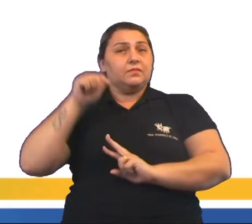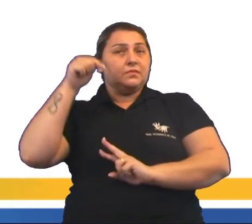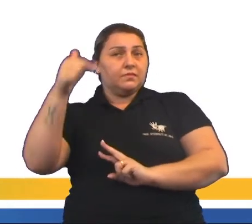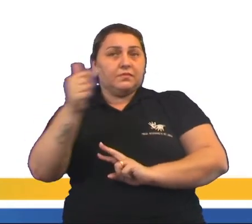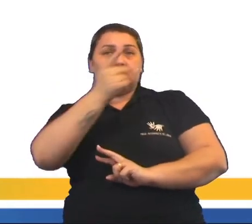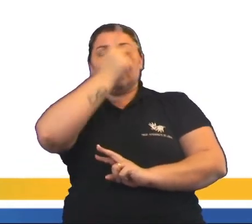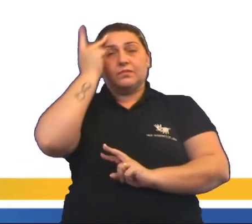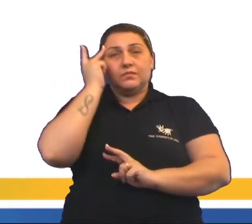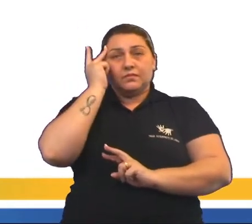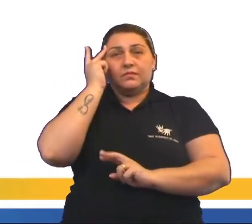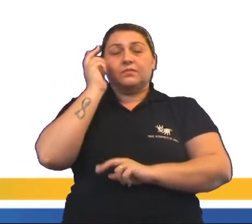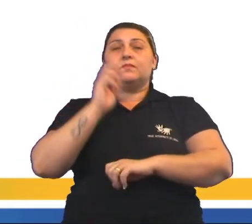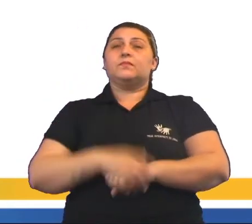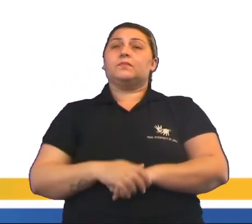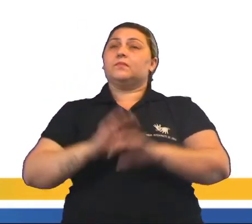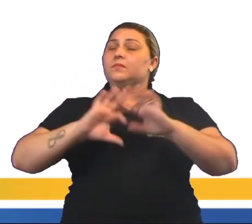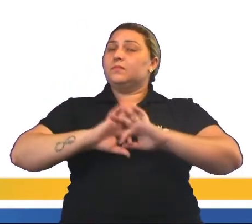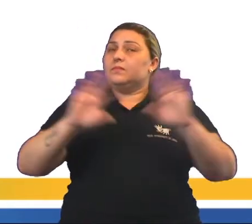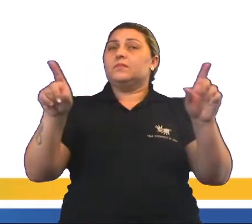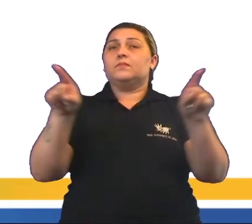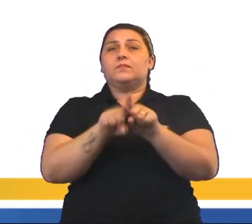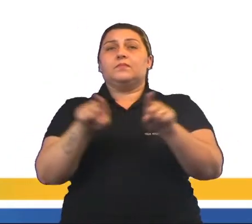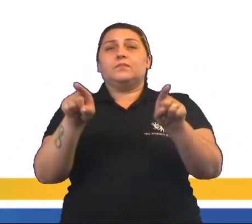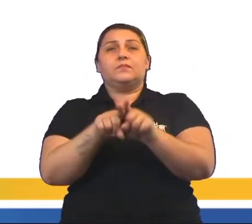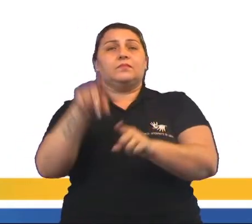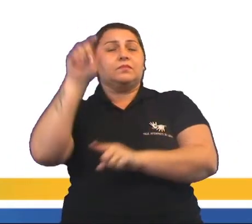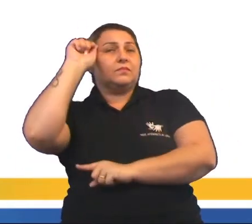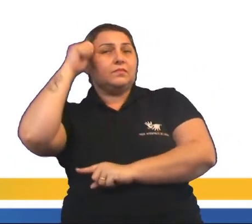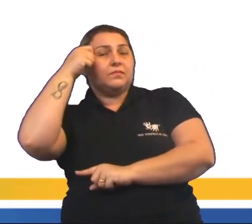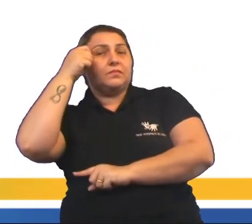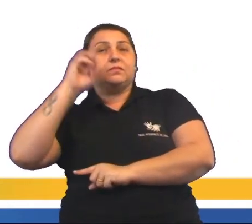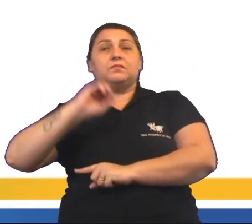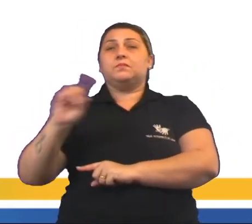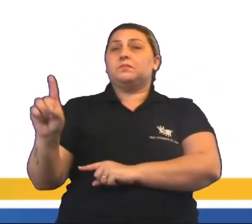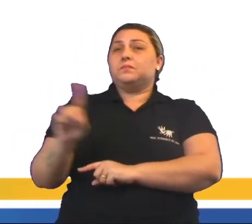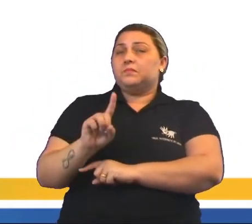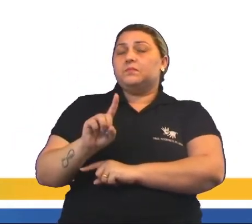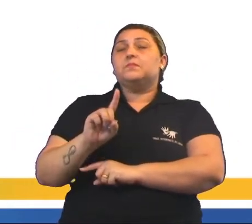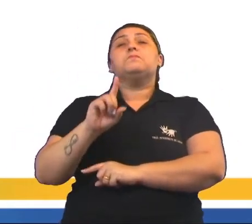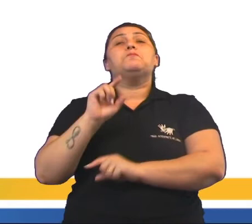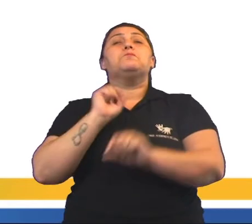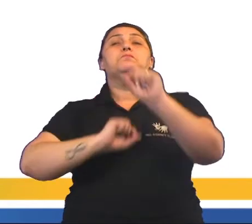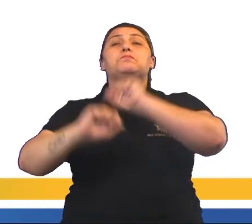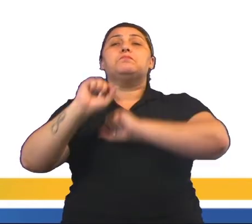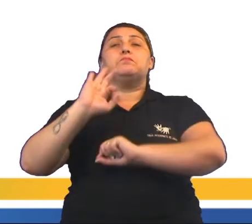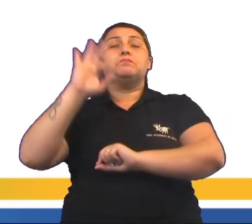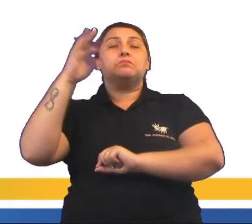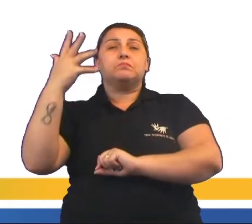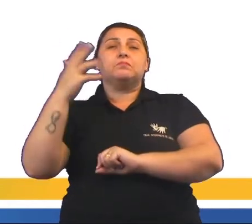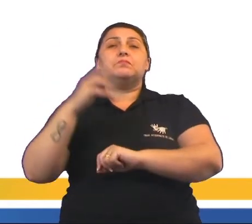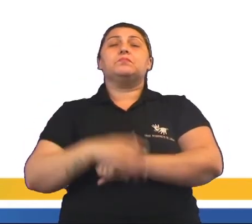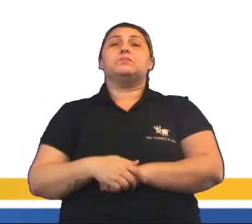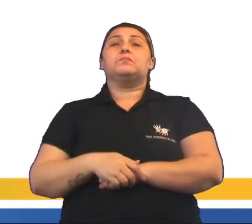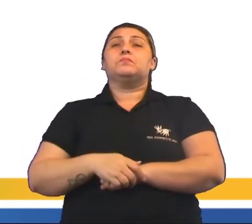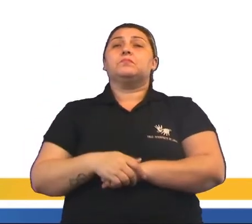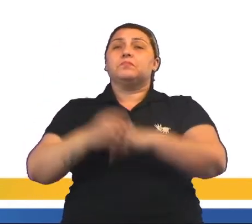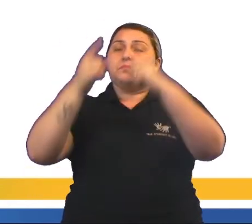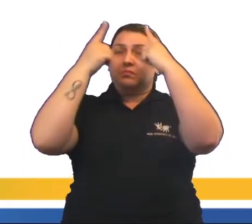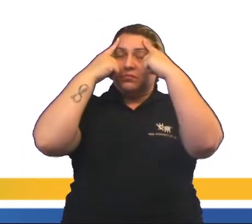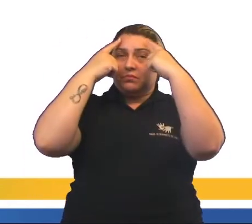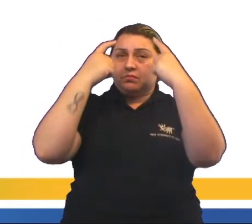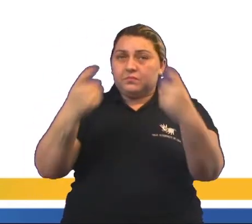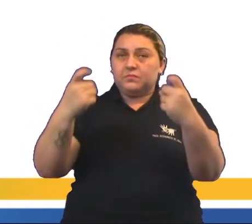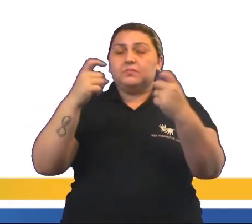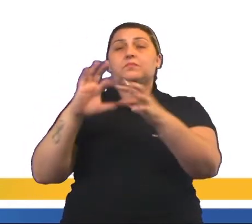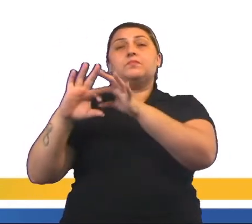outra pessoa, independente dela ser negra ou não, acaba gerando situações de violência